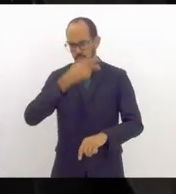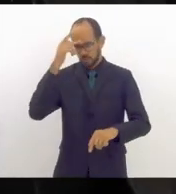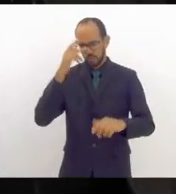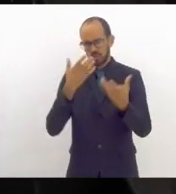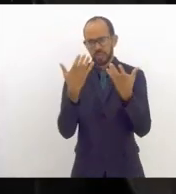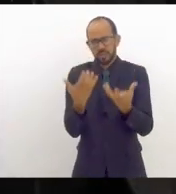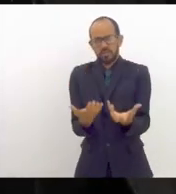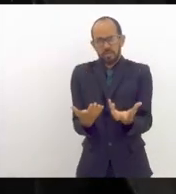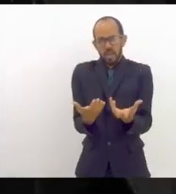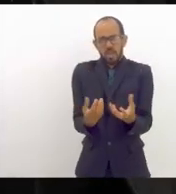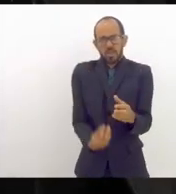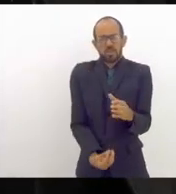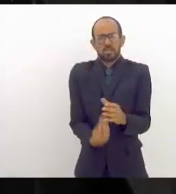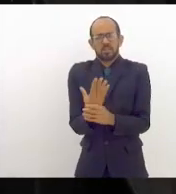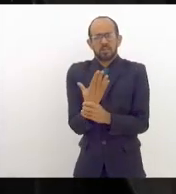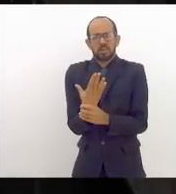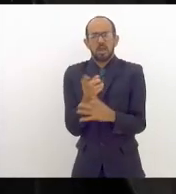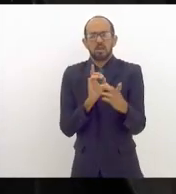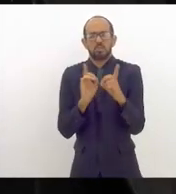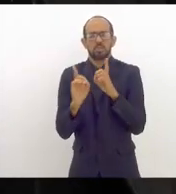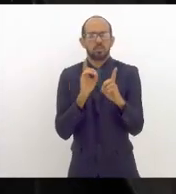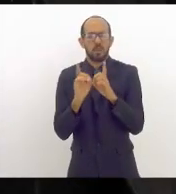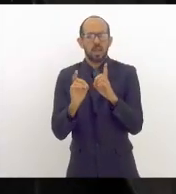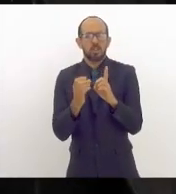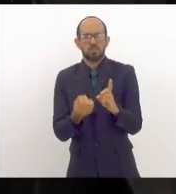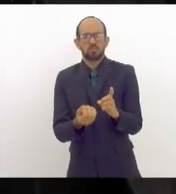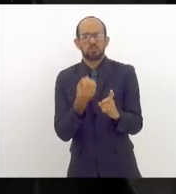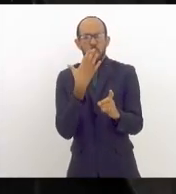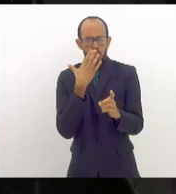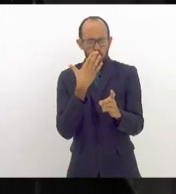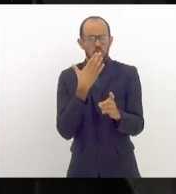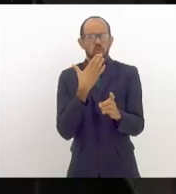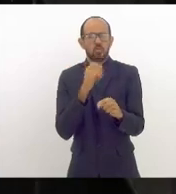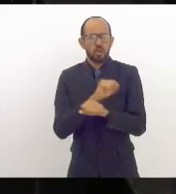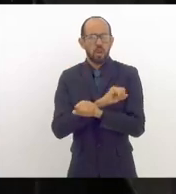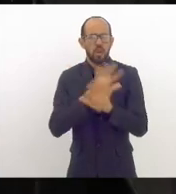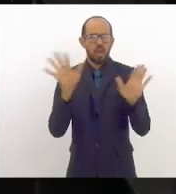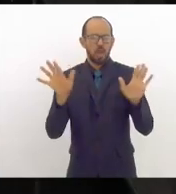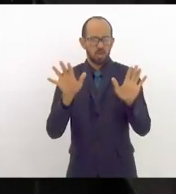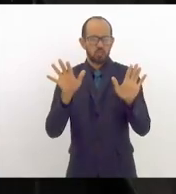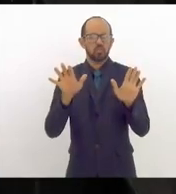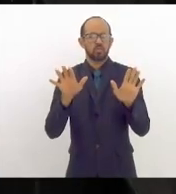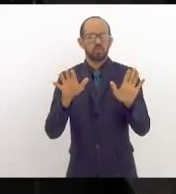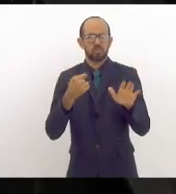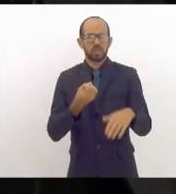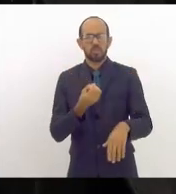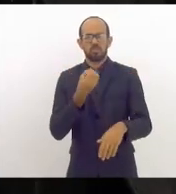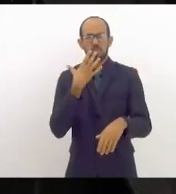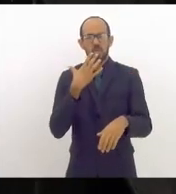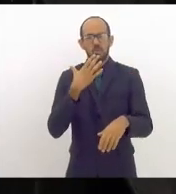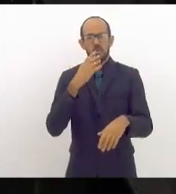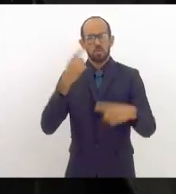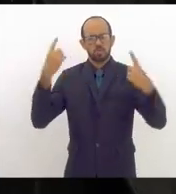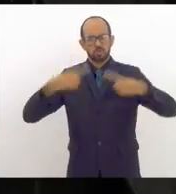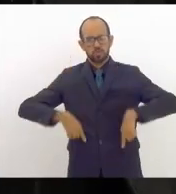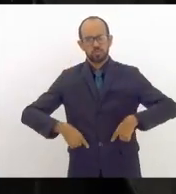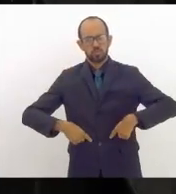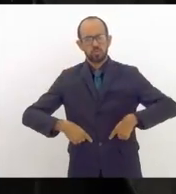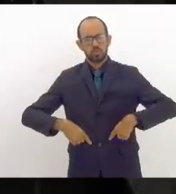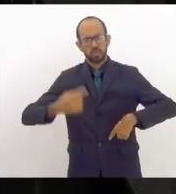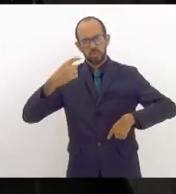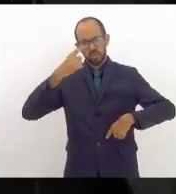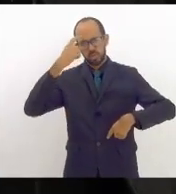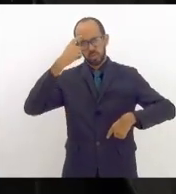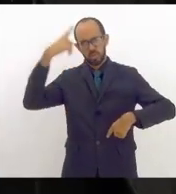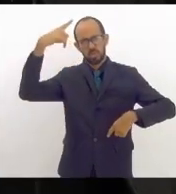do bom debate do bom questionamento da boa disputa doutrinária ideológica